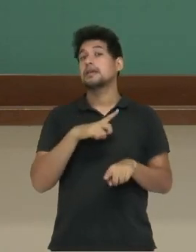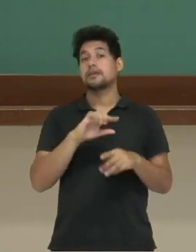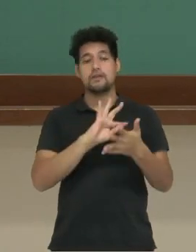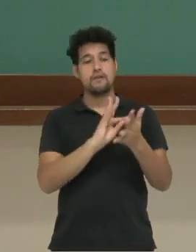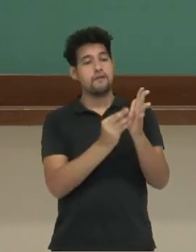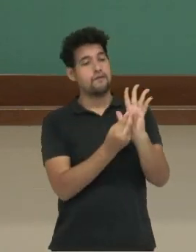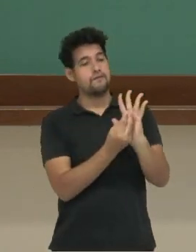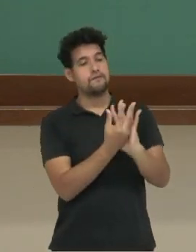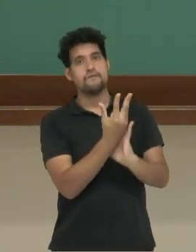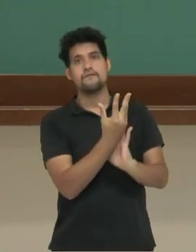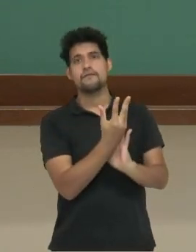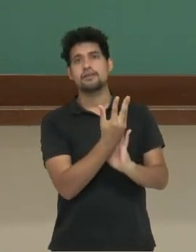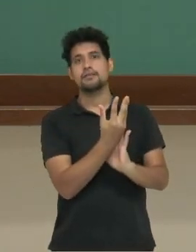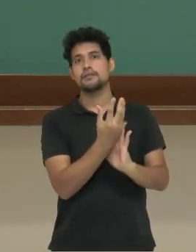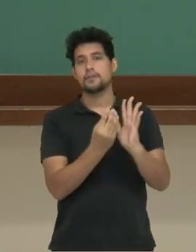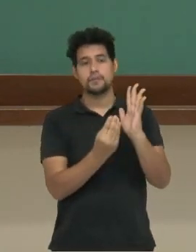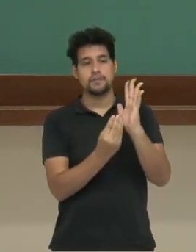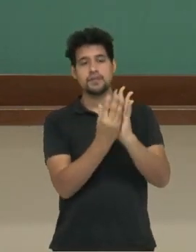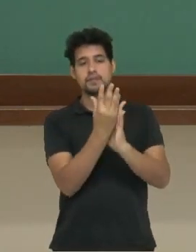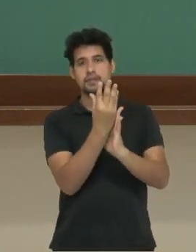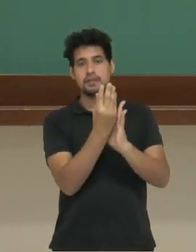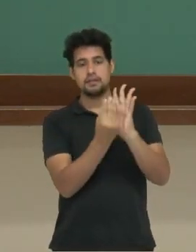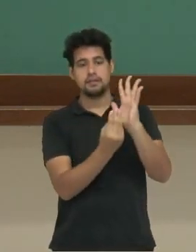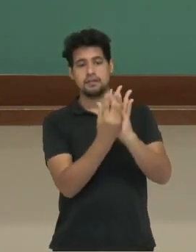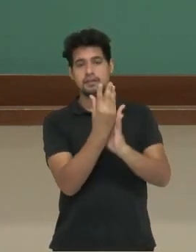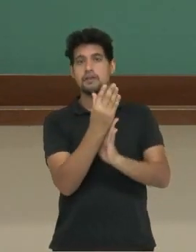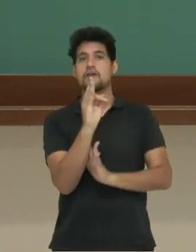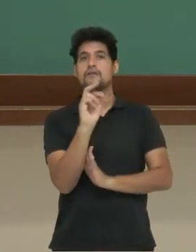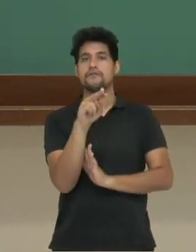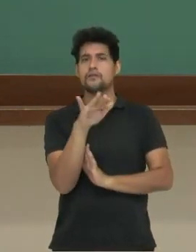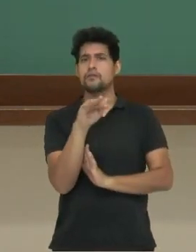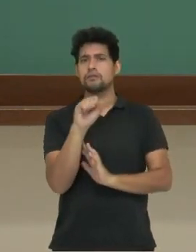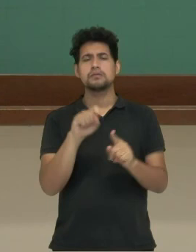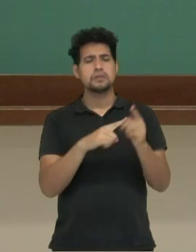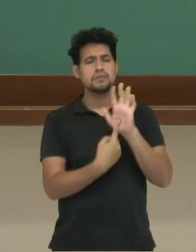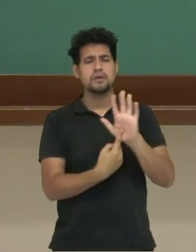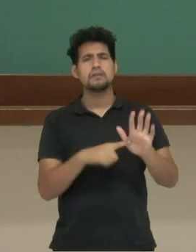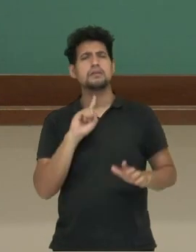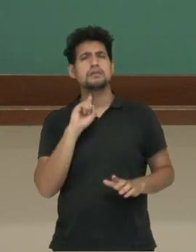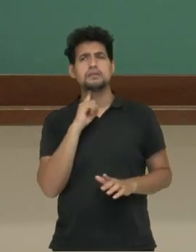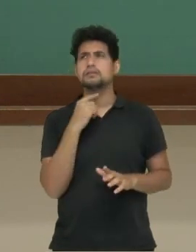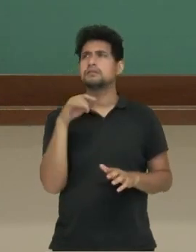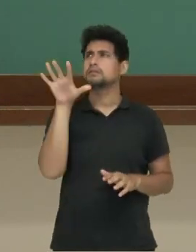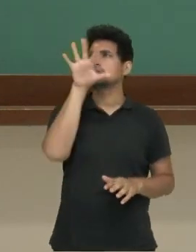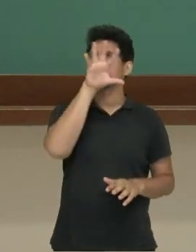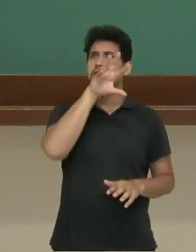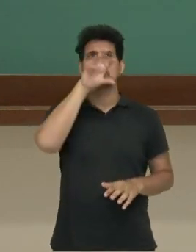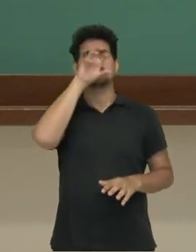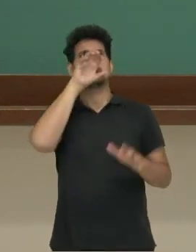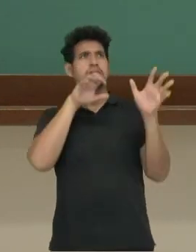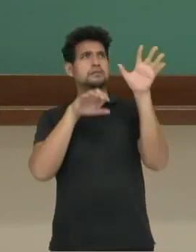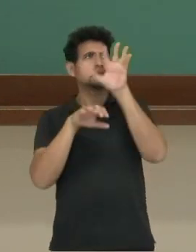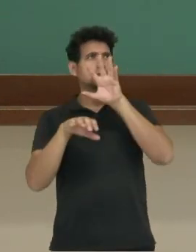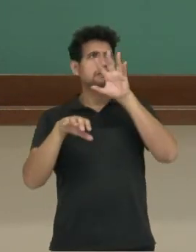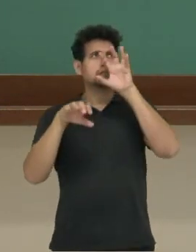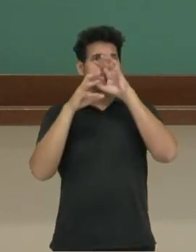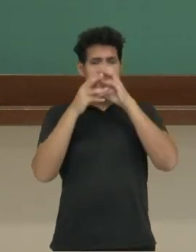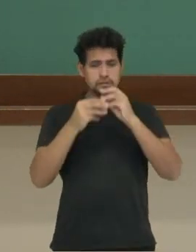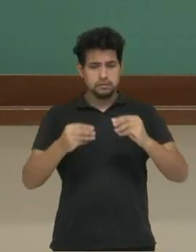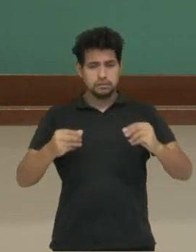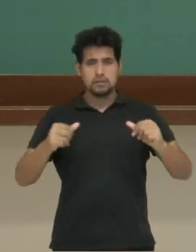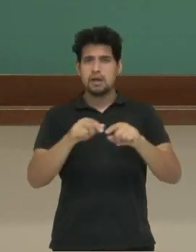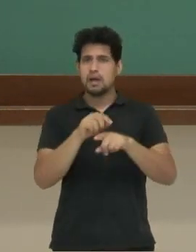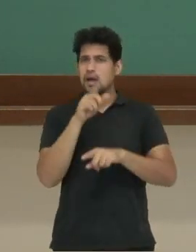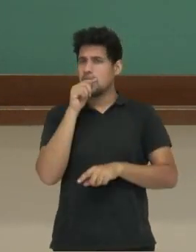que indicam se aquele ambiente está muito poluído, se tem poluição no ar, se tem poluição no solo ou mesmo na água